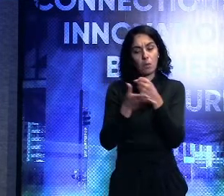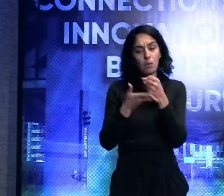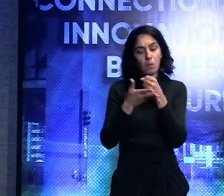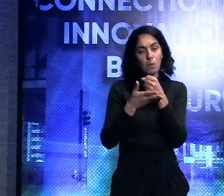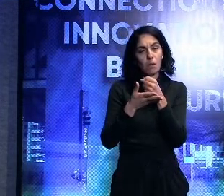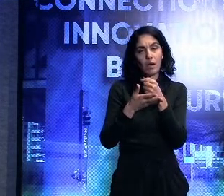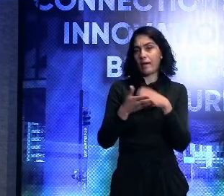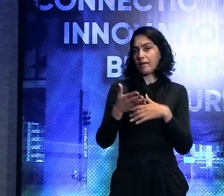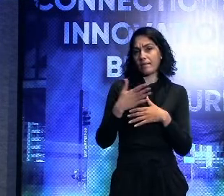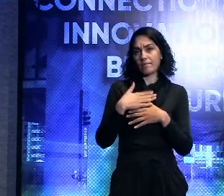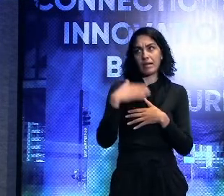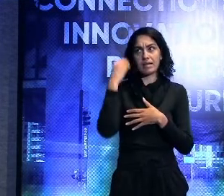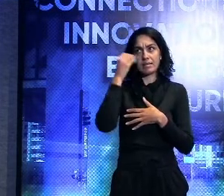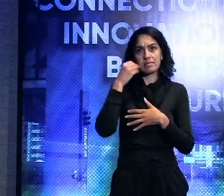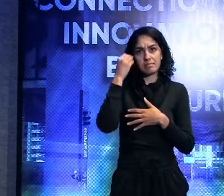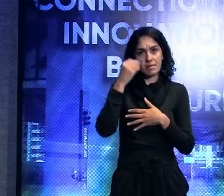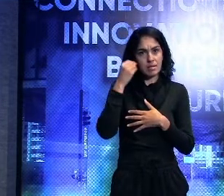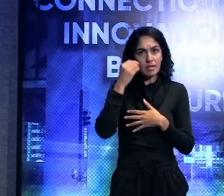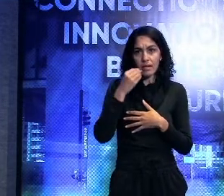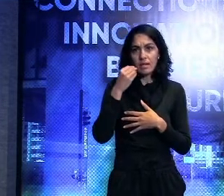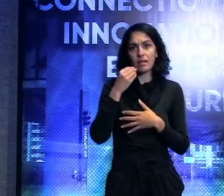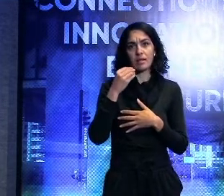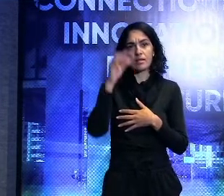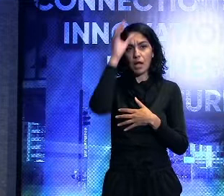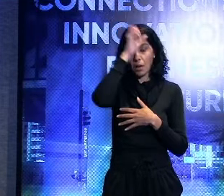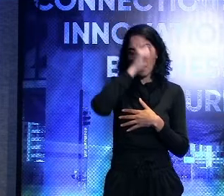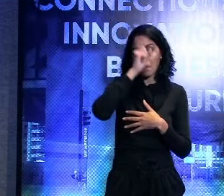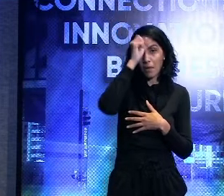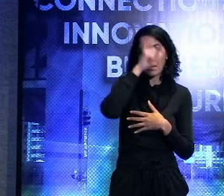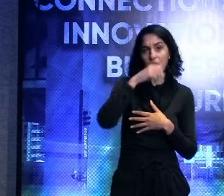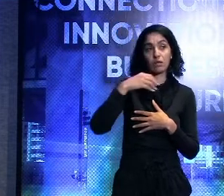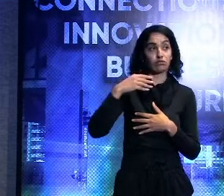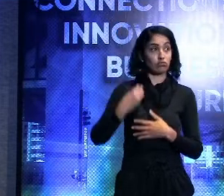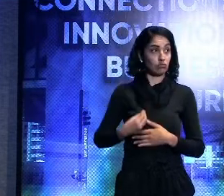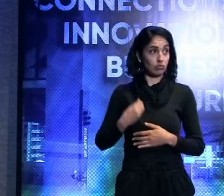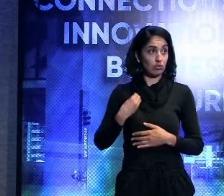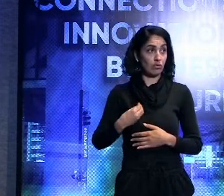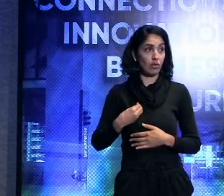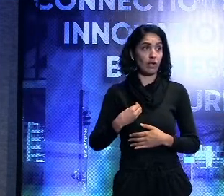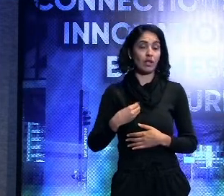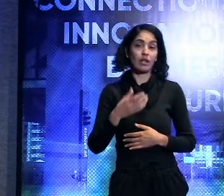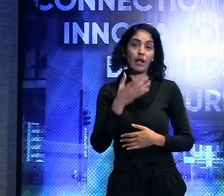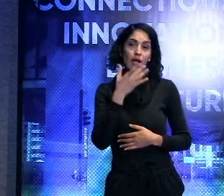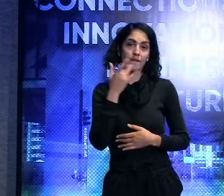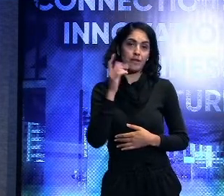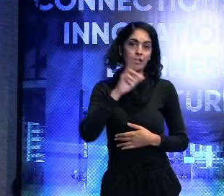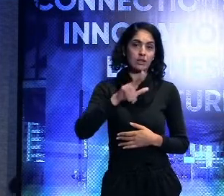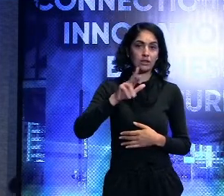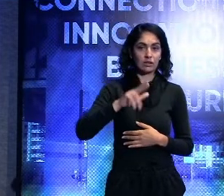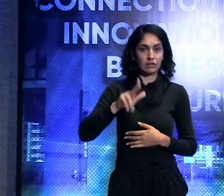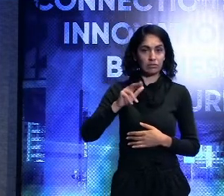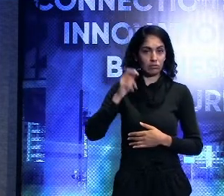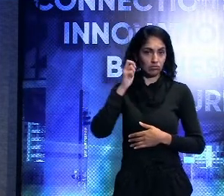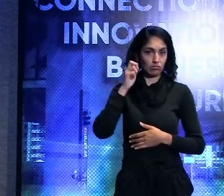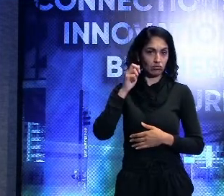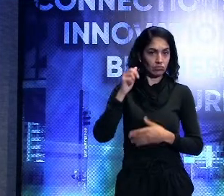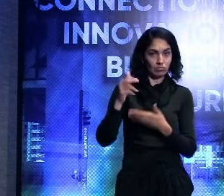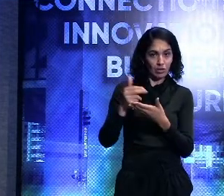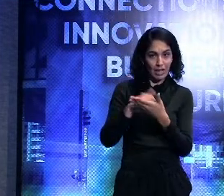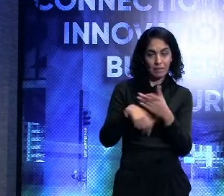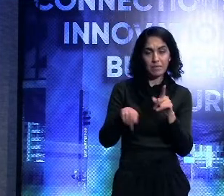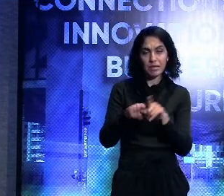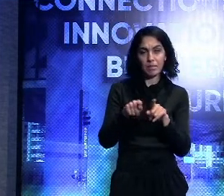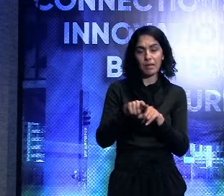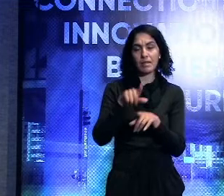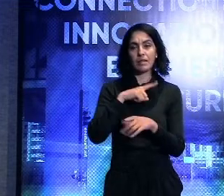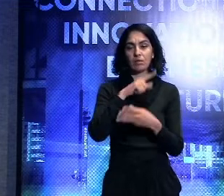vivências, baseado nos aprendizados que a gente teve, vivendo e facilitando diferentes tipos de design sprint. Ela é composta por